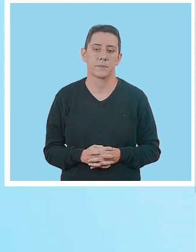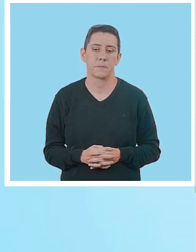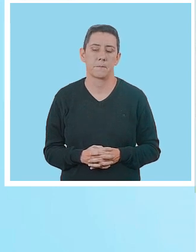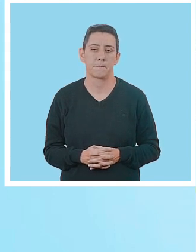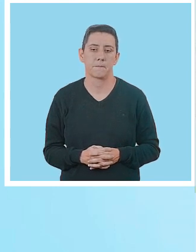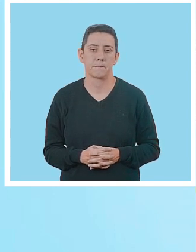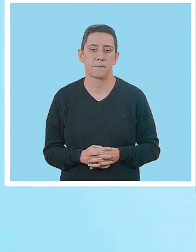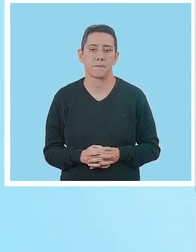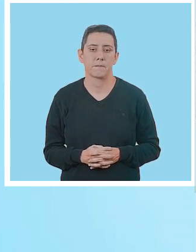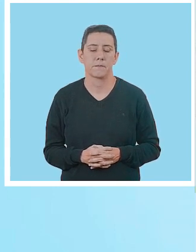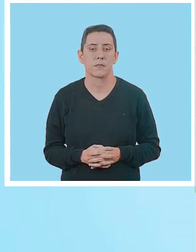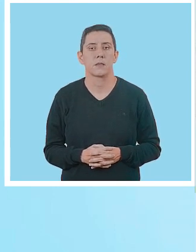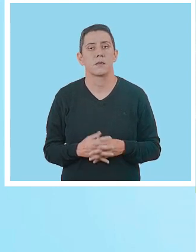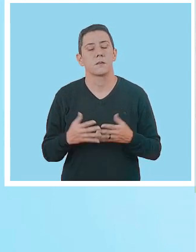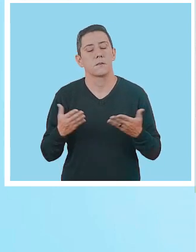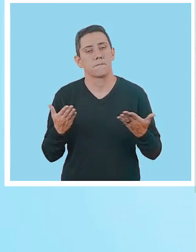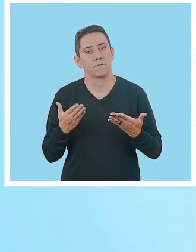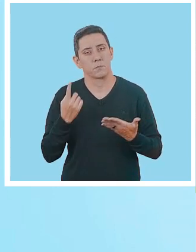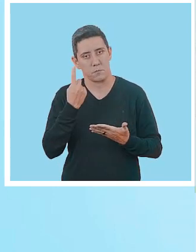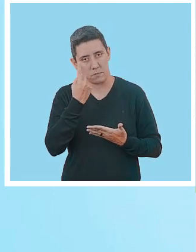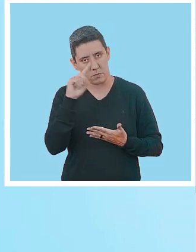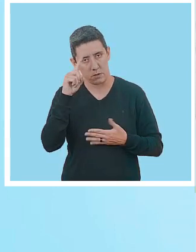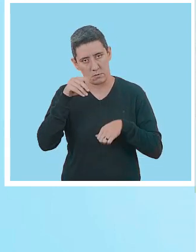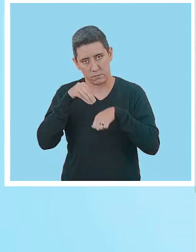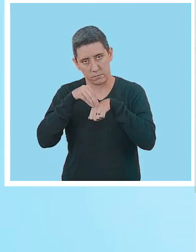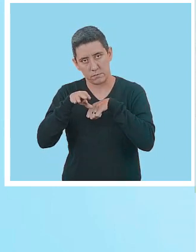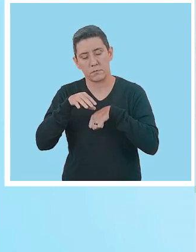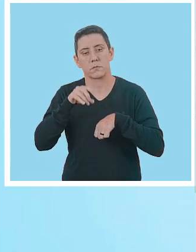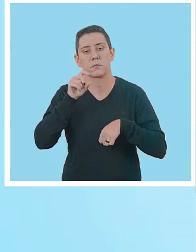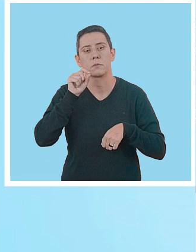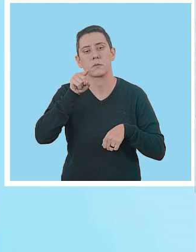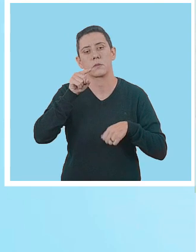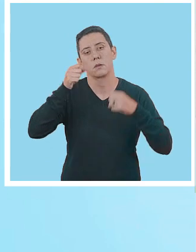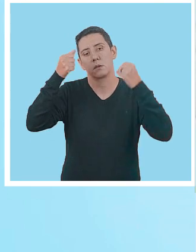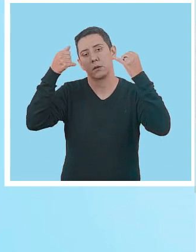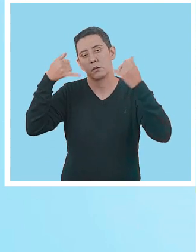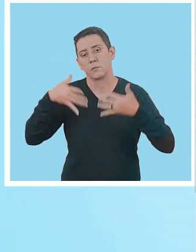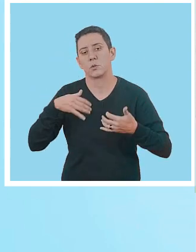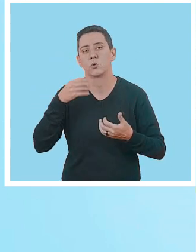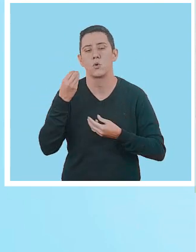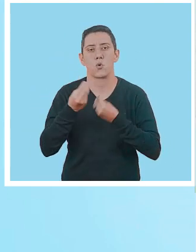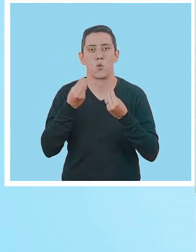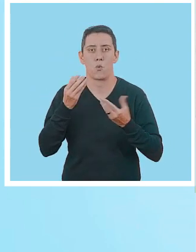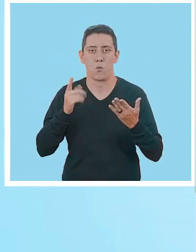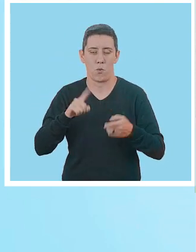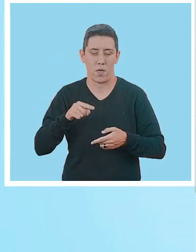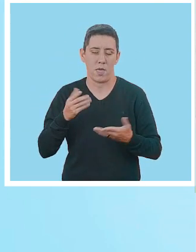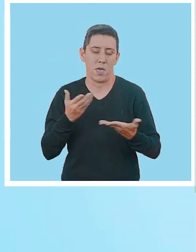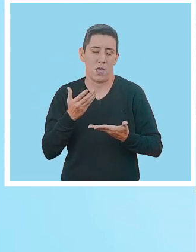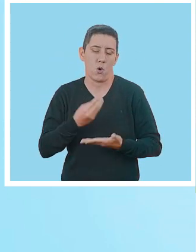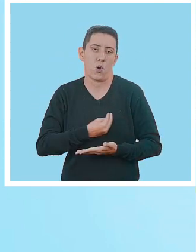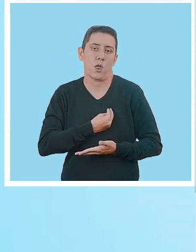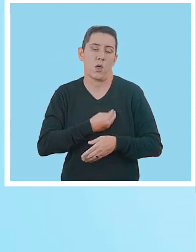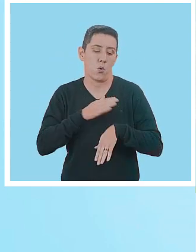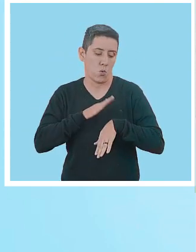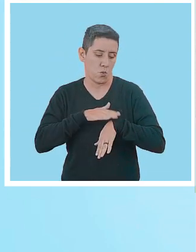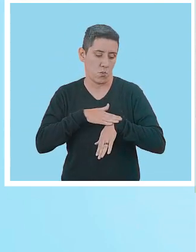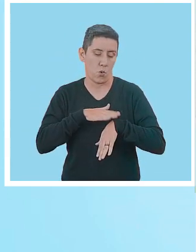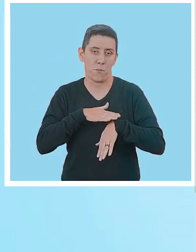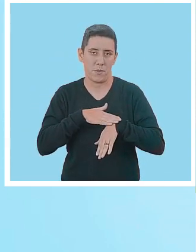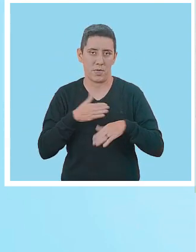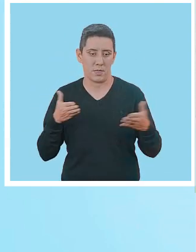Oi e para finalizar né a gente falou um pouco de a situação atual do